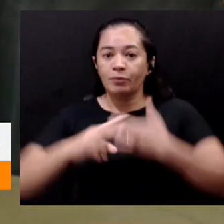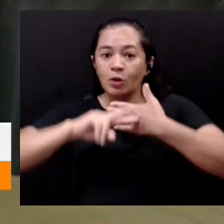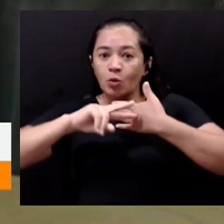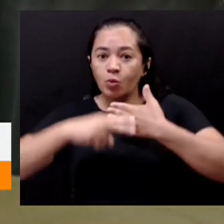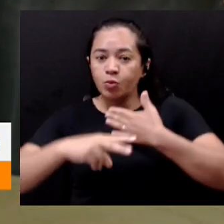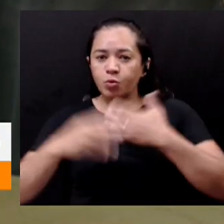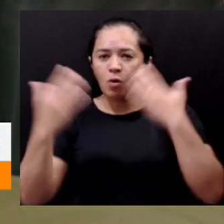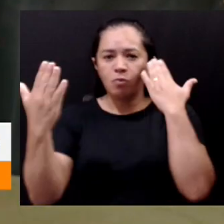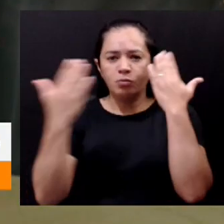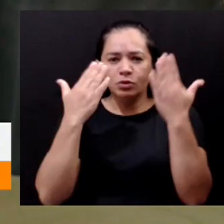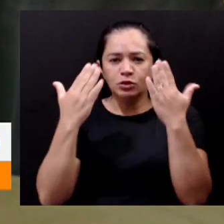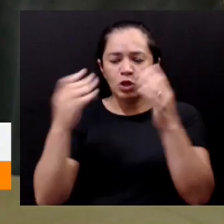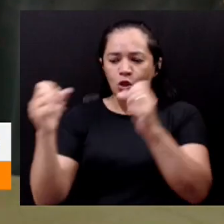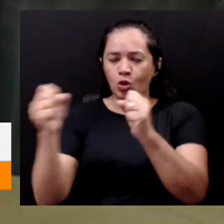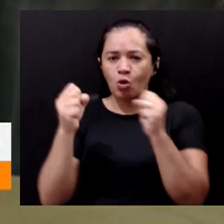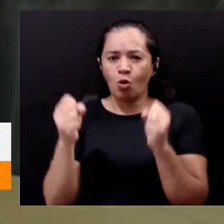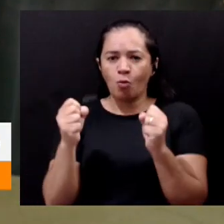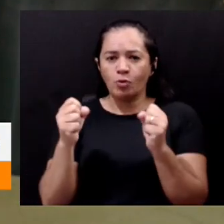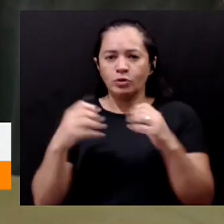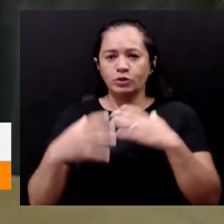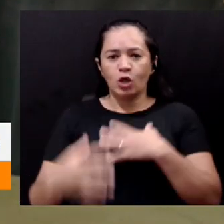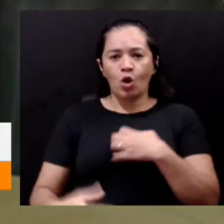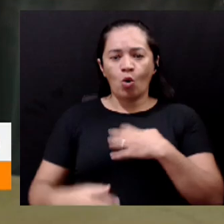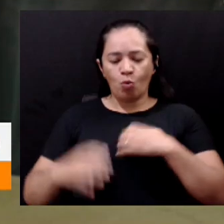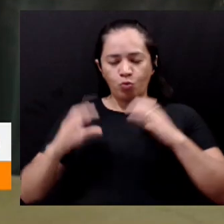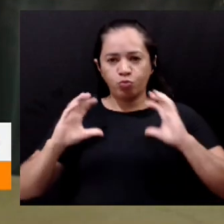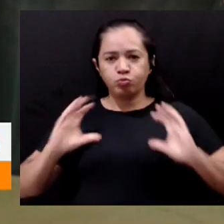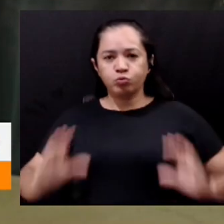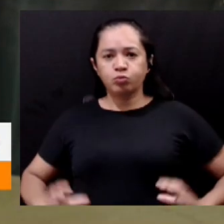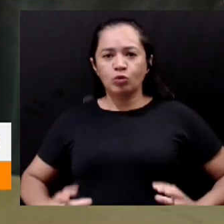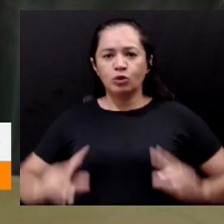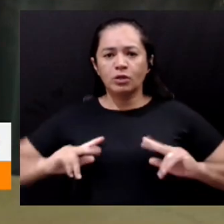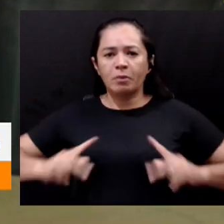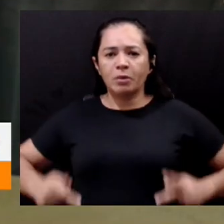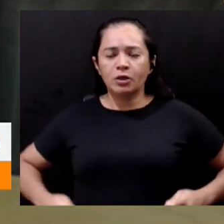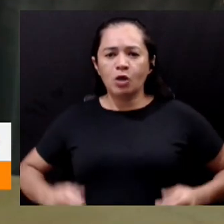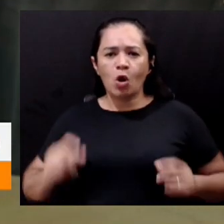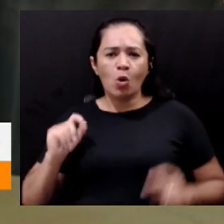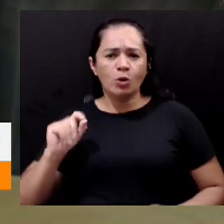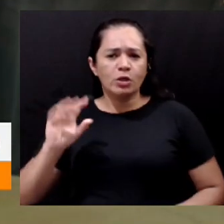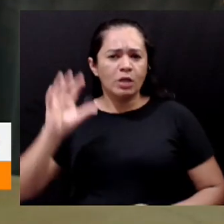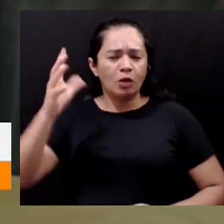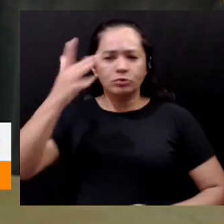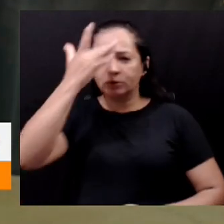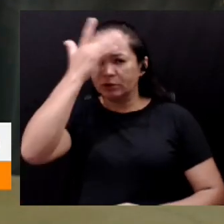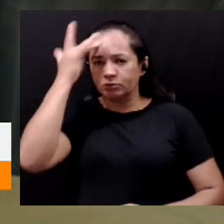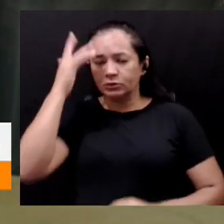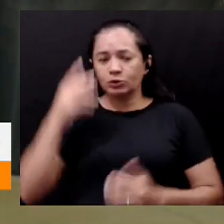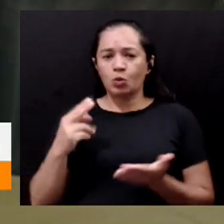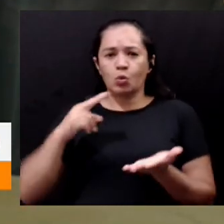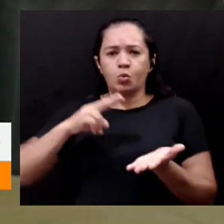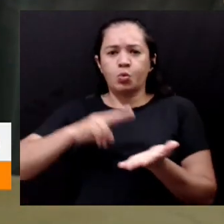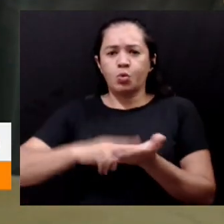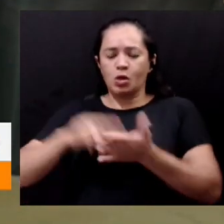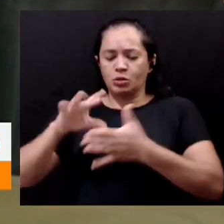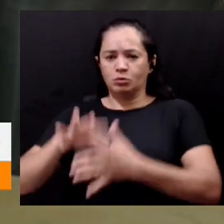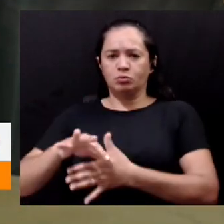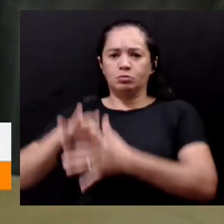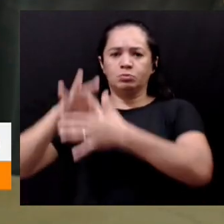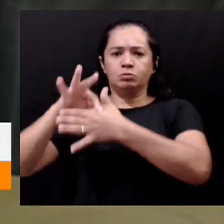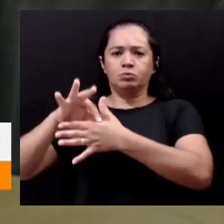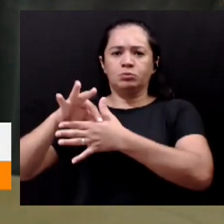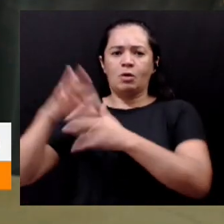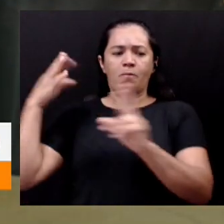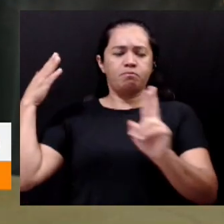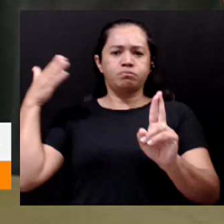sobre o comportamento humano? O que acontece com alguém quando assume um cargo de liderança, se torna referência ou